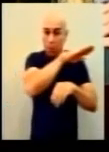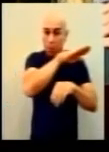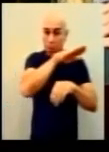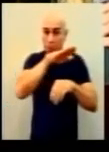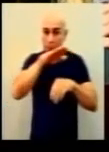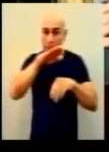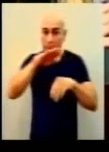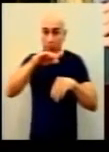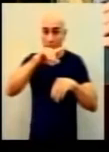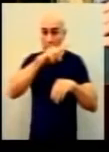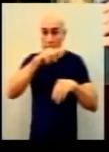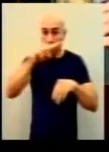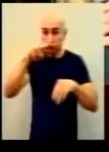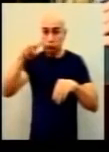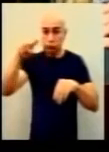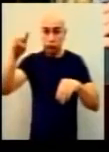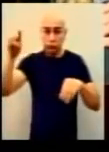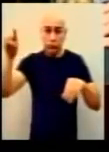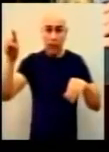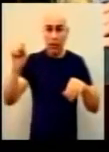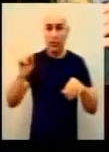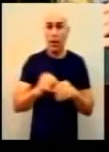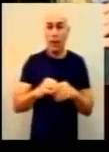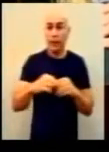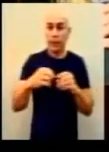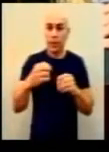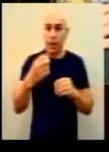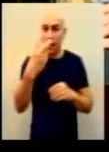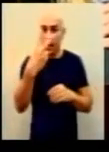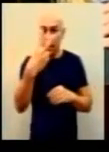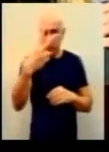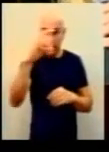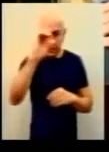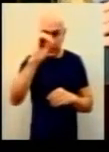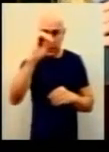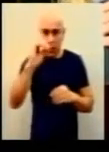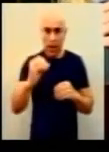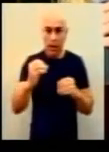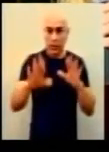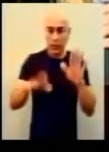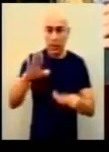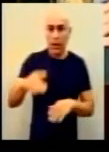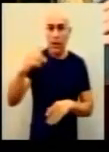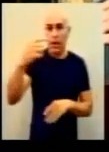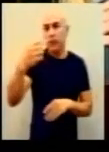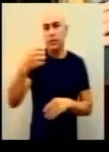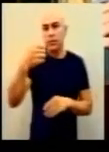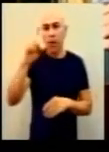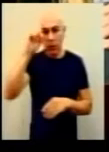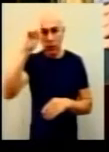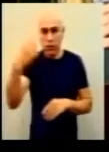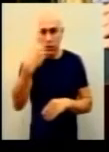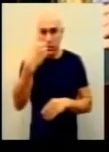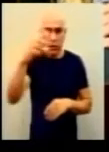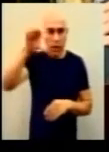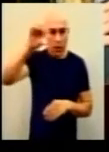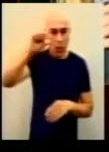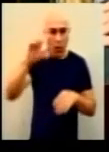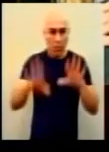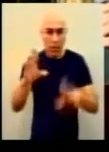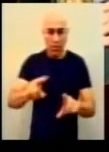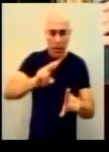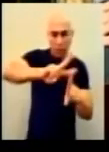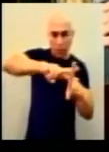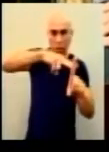Se vocês verem, do caso 50 para o caso 100, nós tivemos aí 19 dias, passaram-se 19 dias para